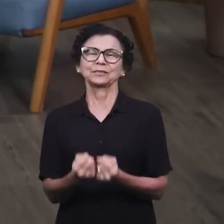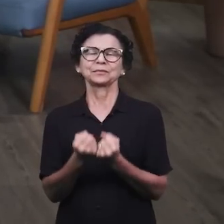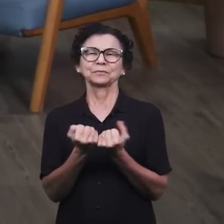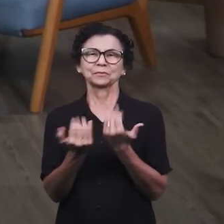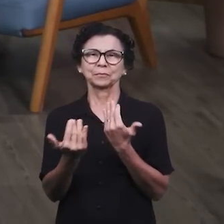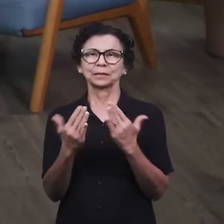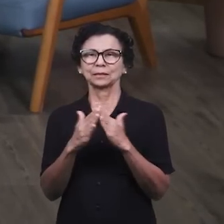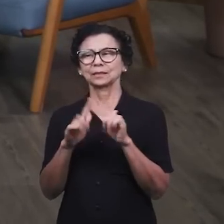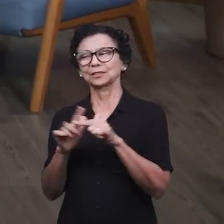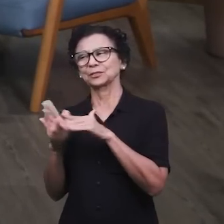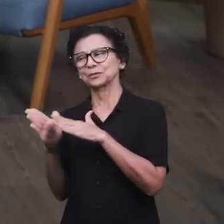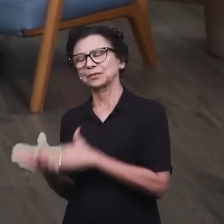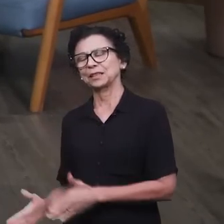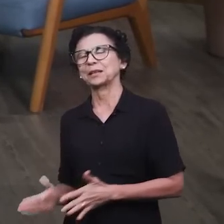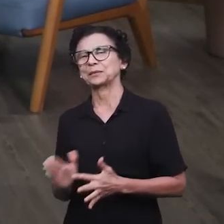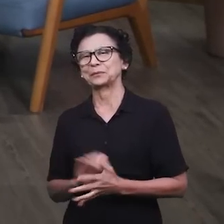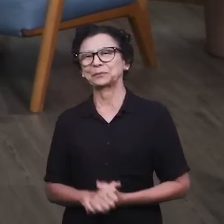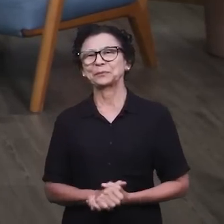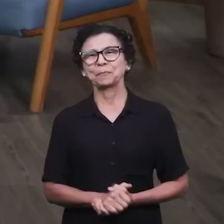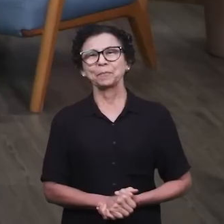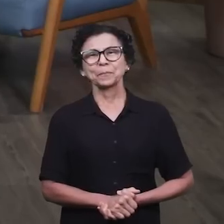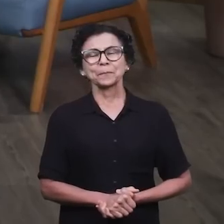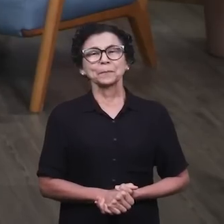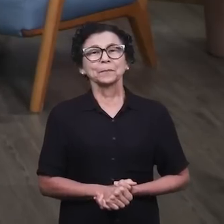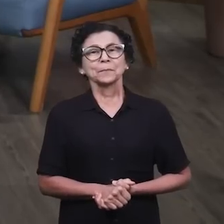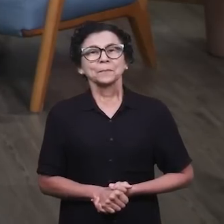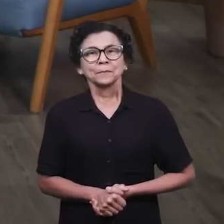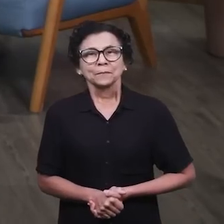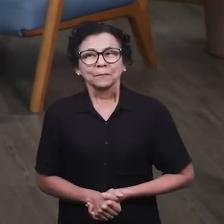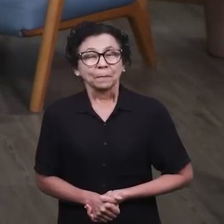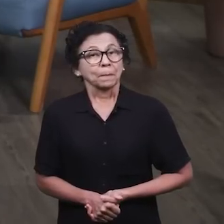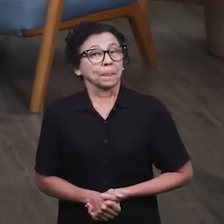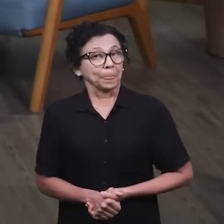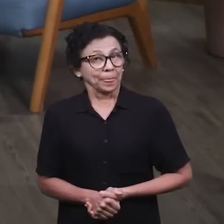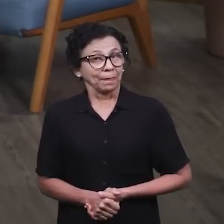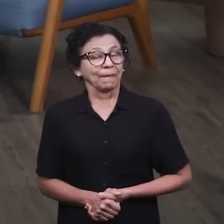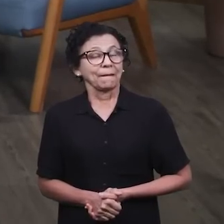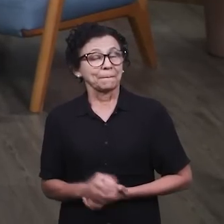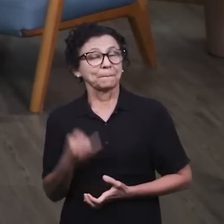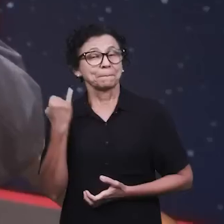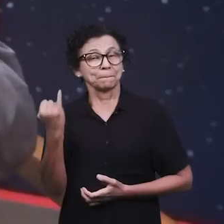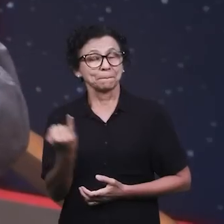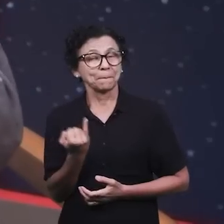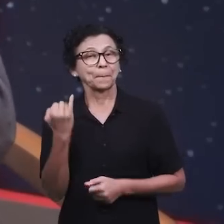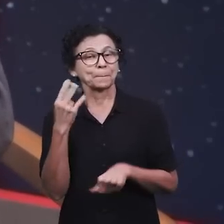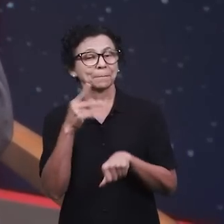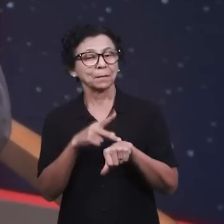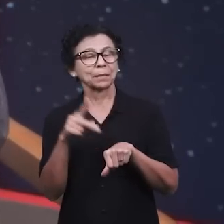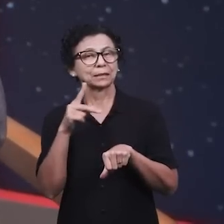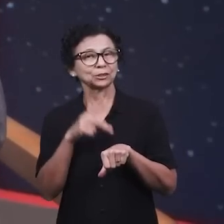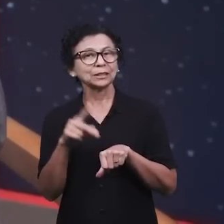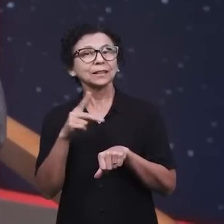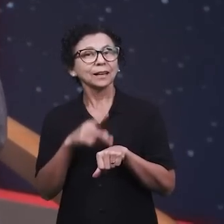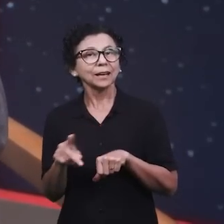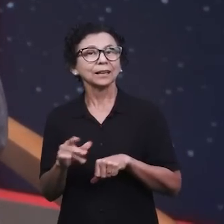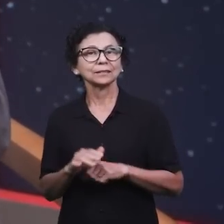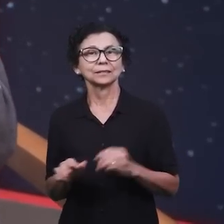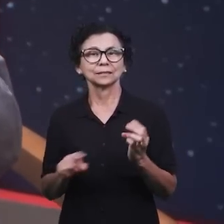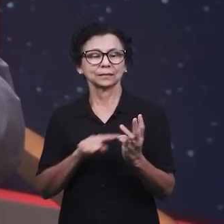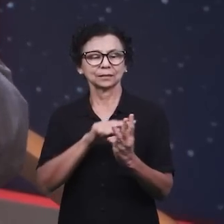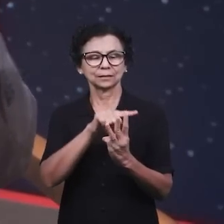100, a outro a 60, a outro a 30, é tipo da igreja fiel que tem prazer em receber a palavra de Deus. E não